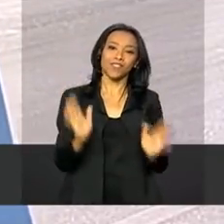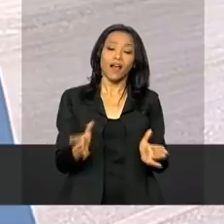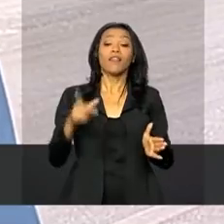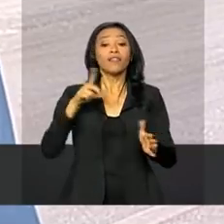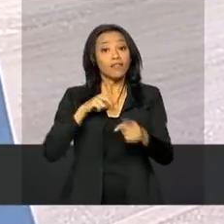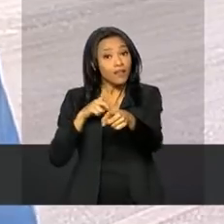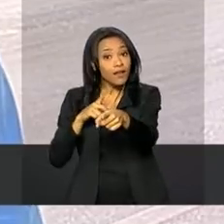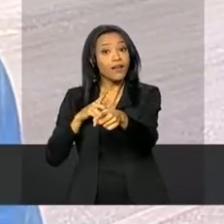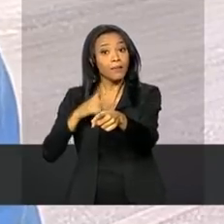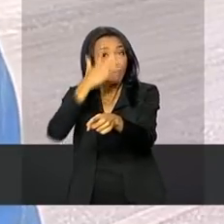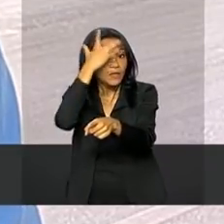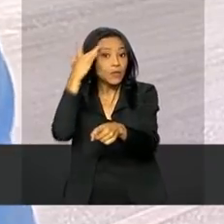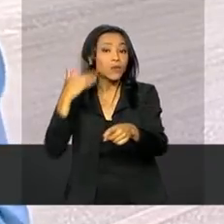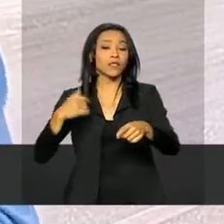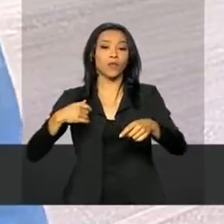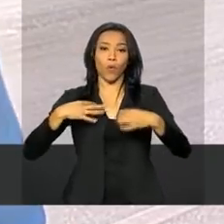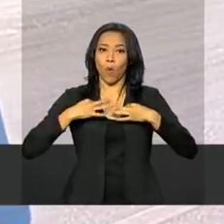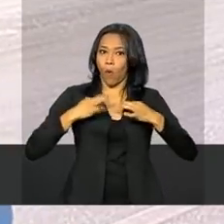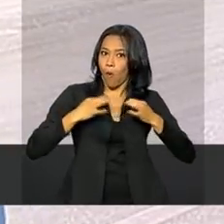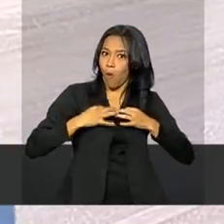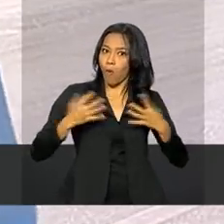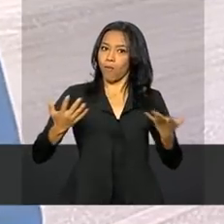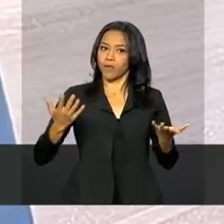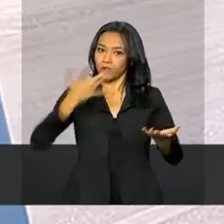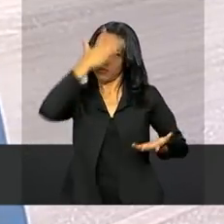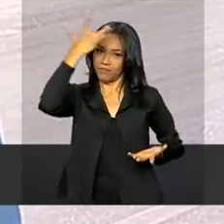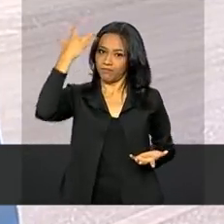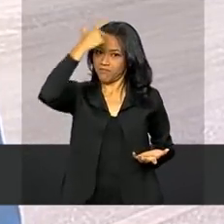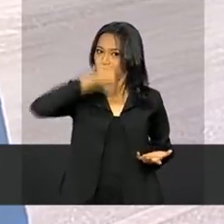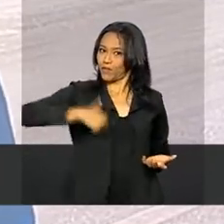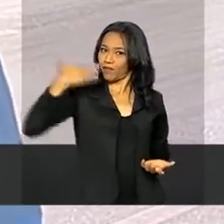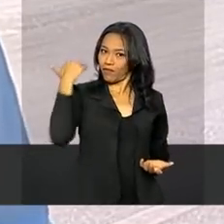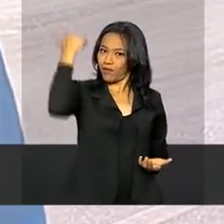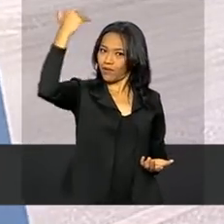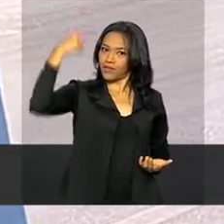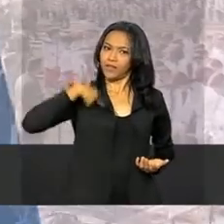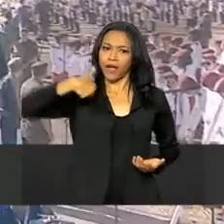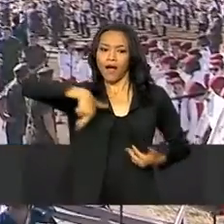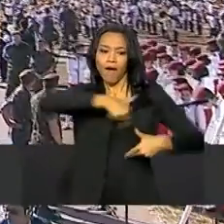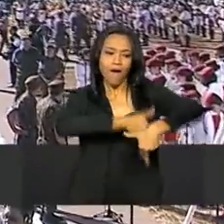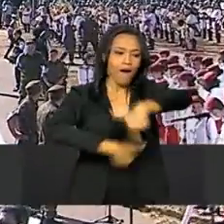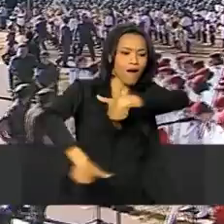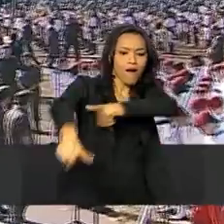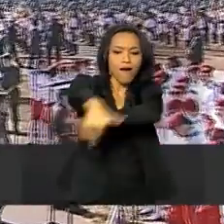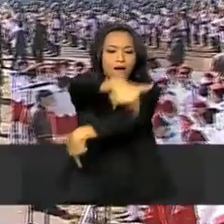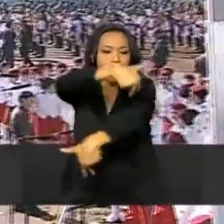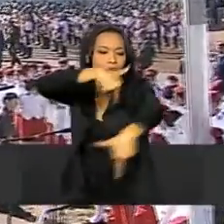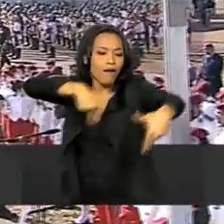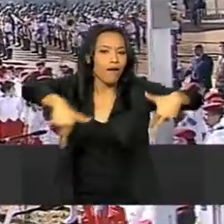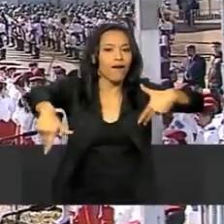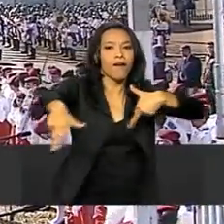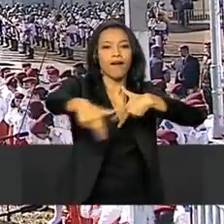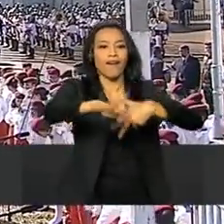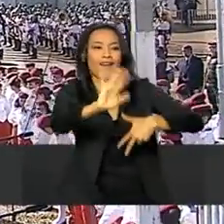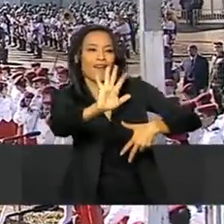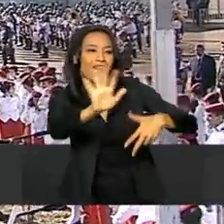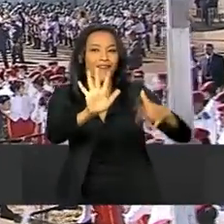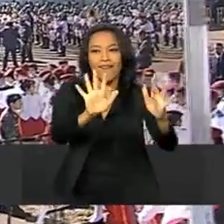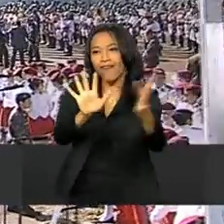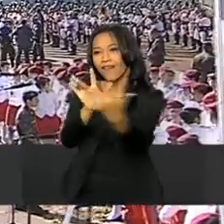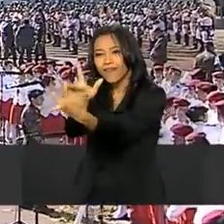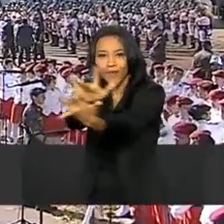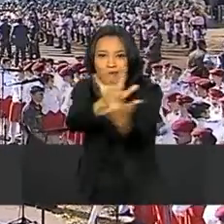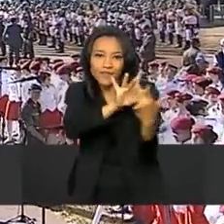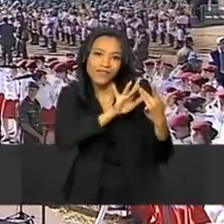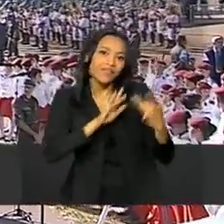essas personalidades. E eles estão circulando aqui pela esplanada e interagindo com o público. Eles